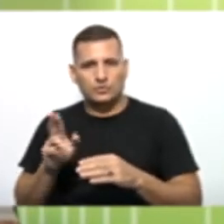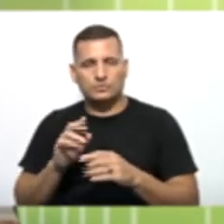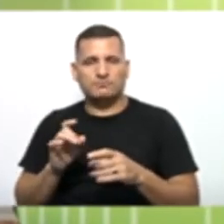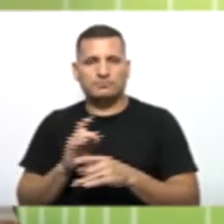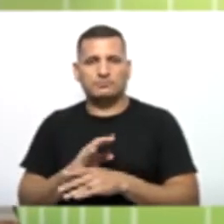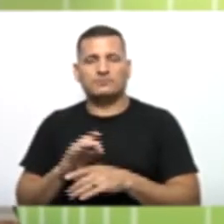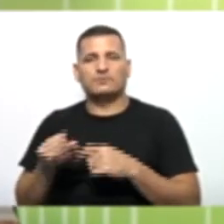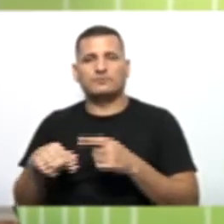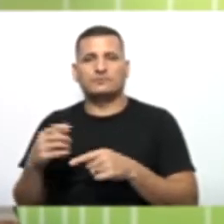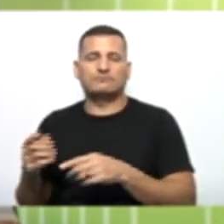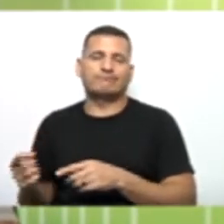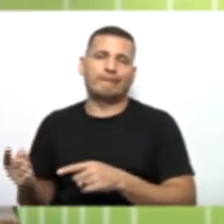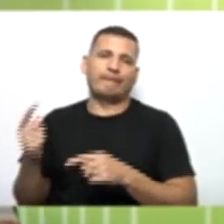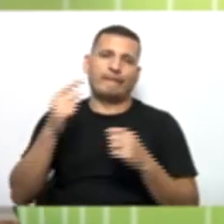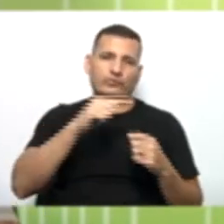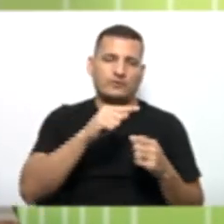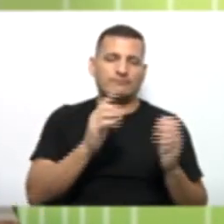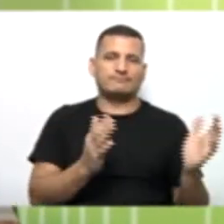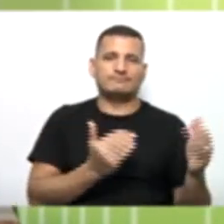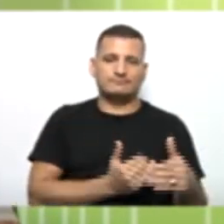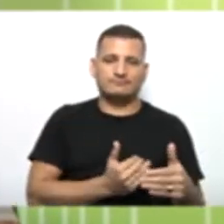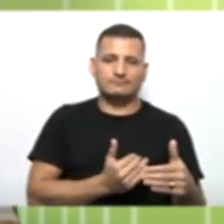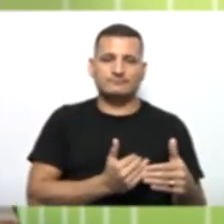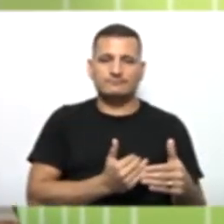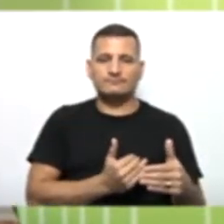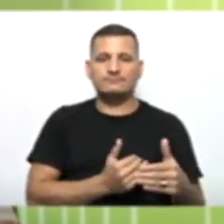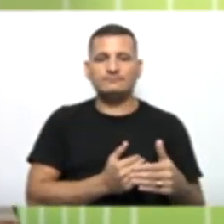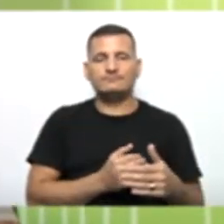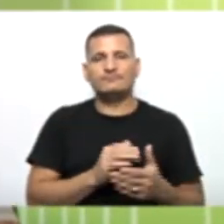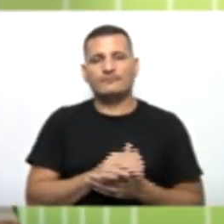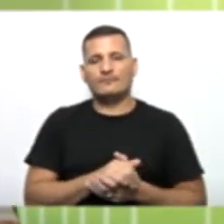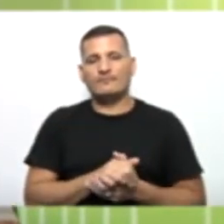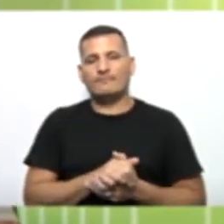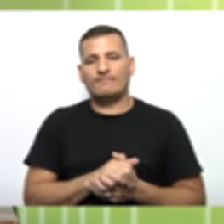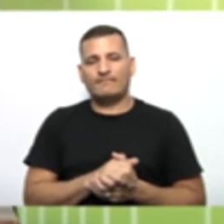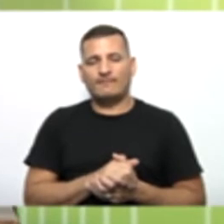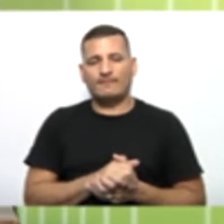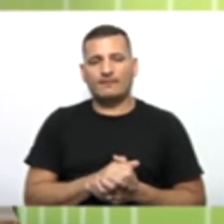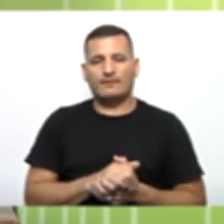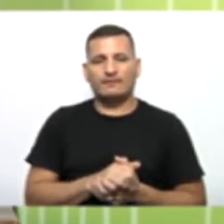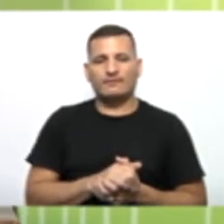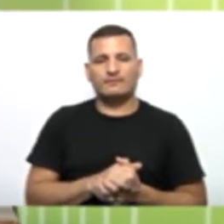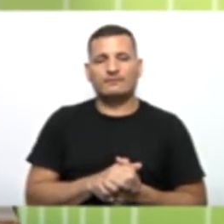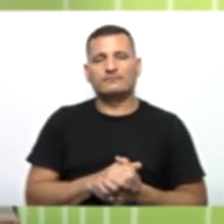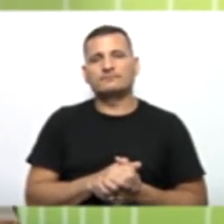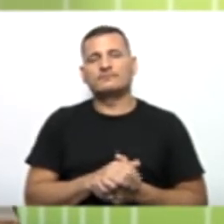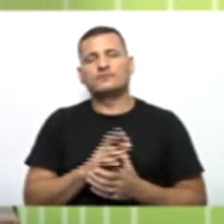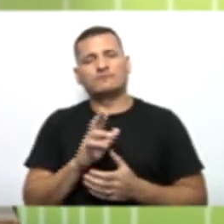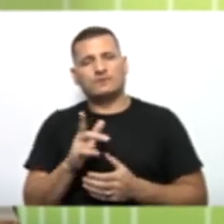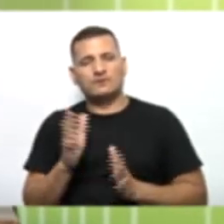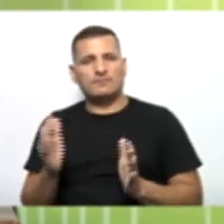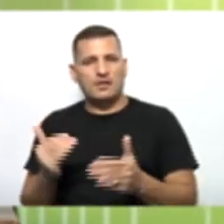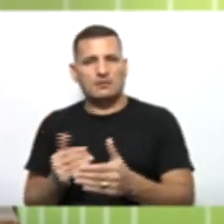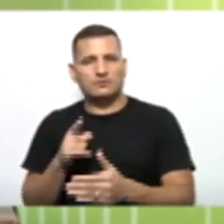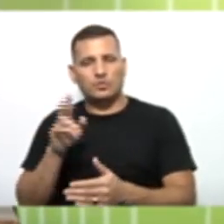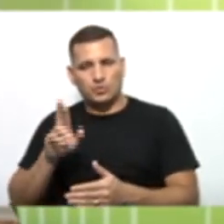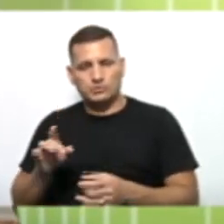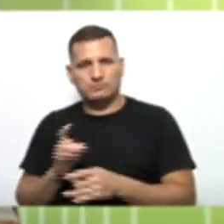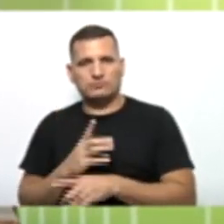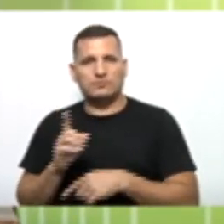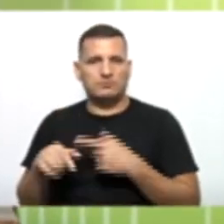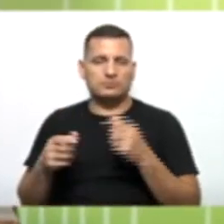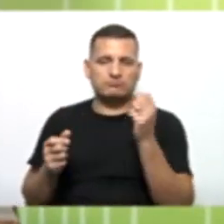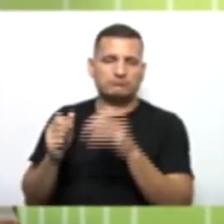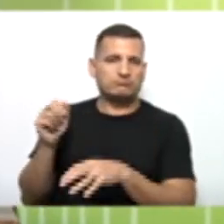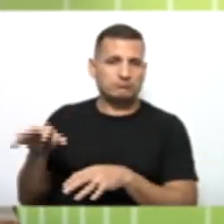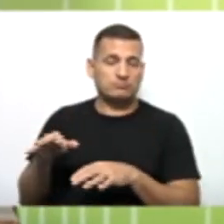de volta. Isso tem um pouco menos de praticidade do que a embalagem que você utiliza e já descarta. E as pessoas estão procurando